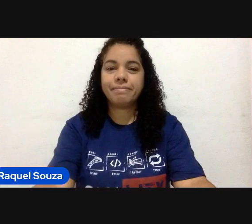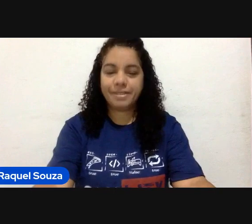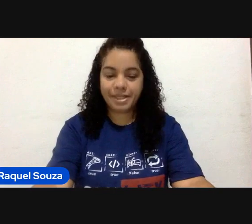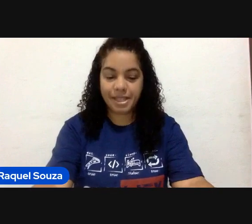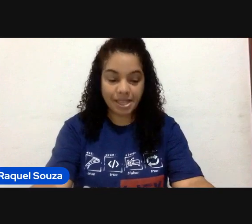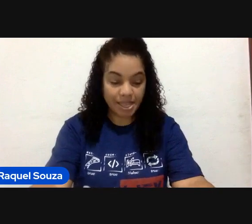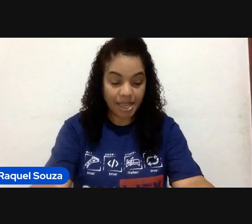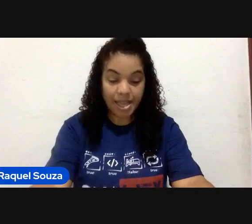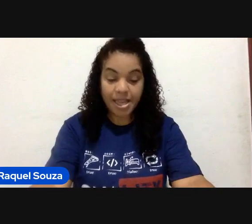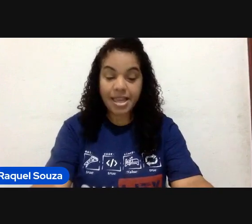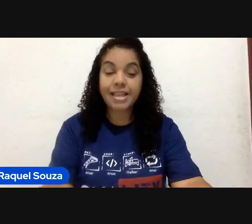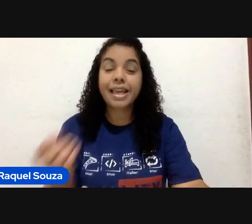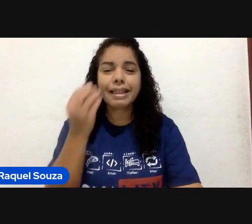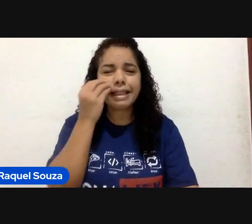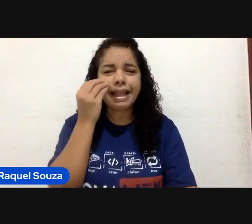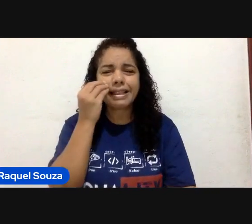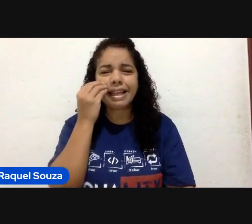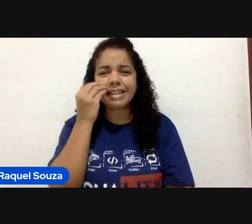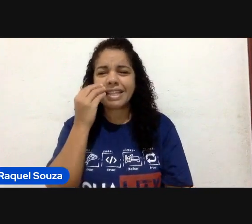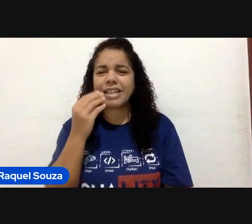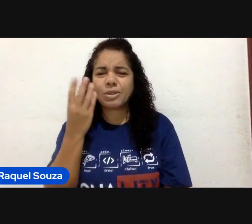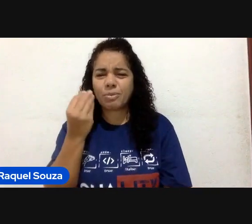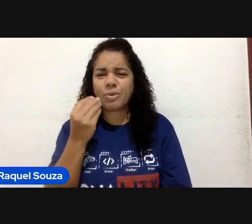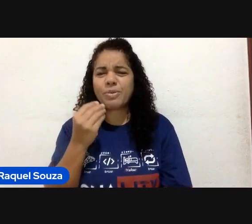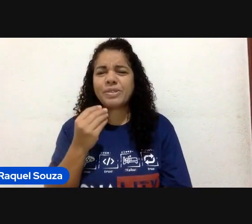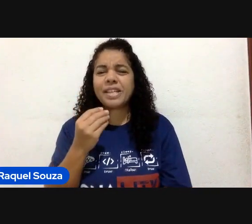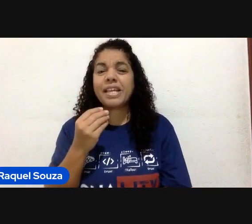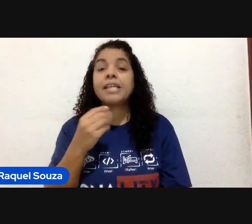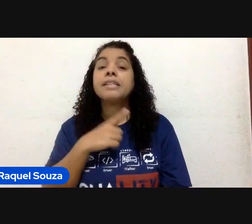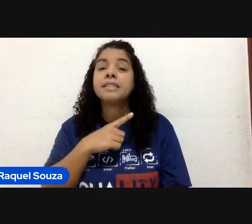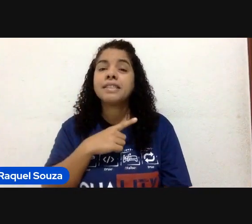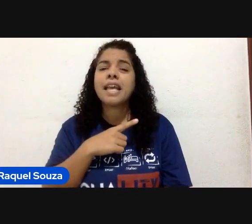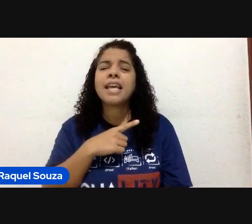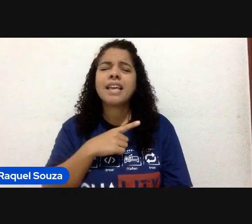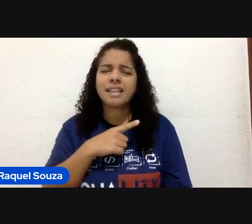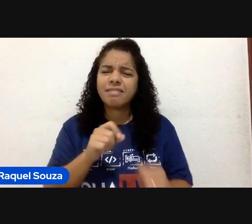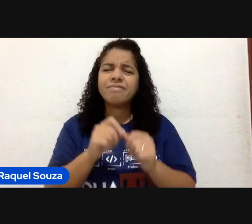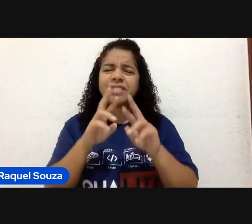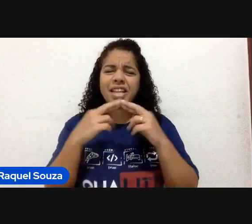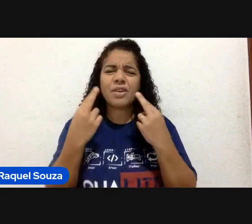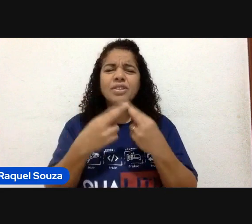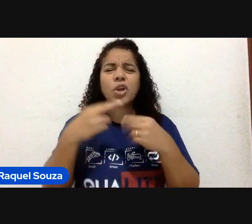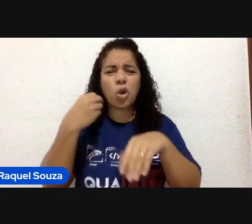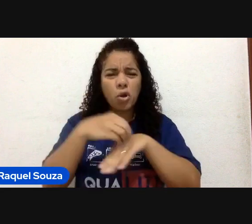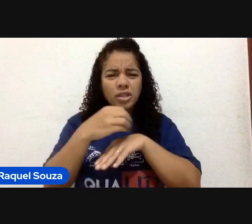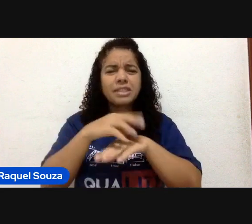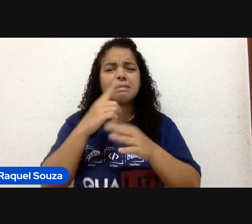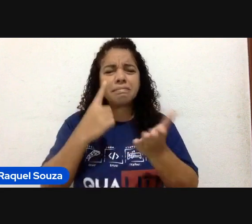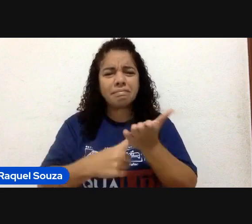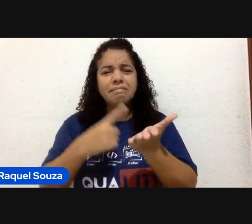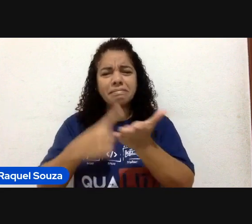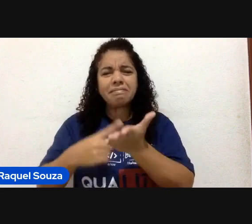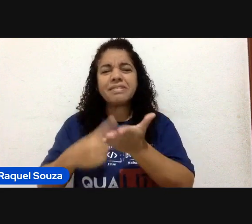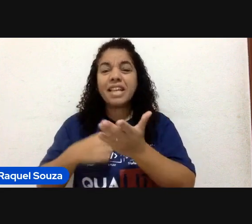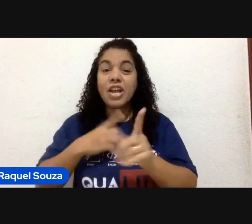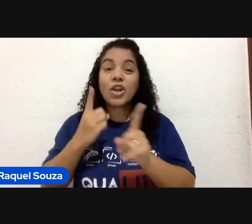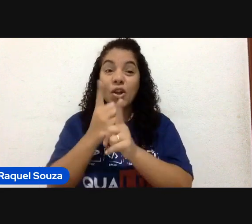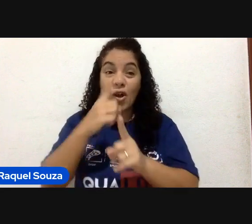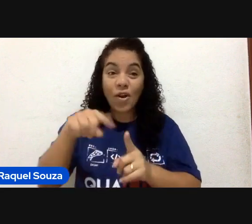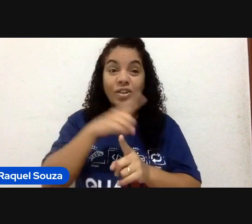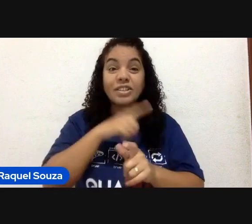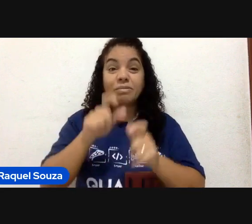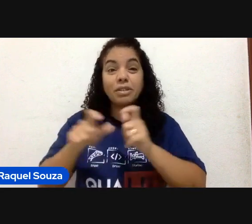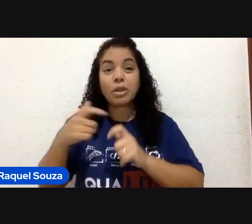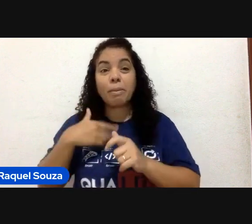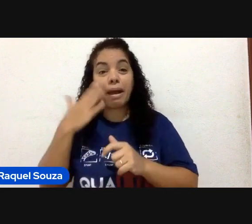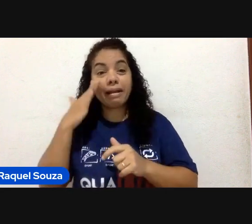muito testado, gente, tudo muito testado. A gente passa algumas reuniões mesmo, como foi falado, a gente se encontra com o pessoal para entender tudo